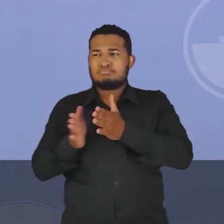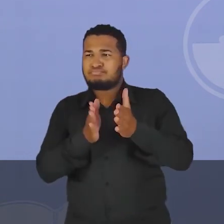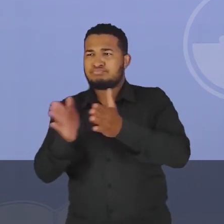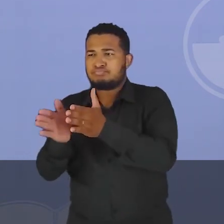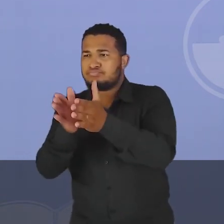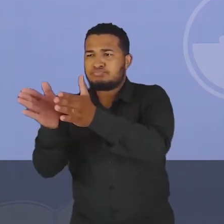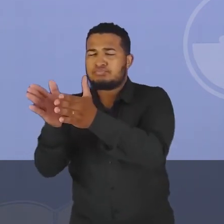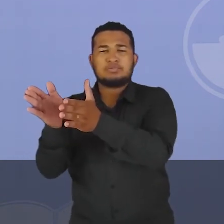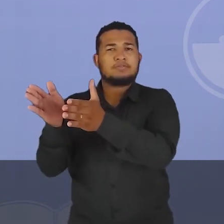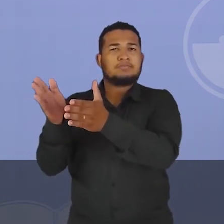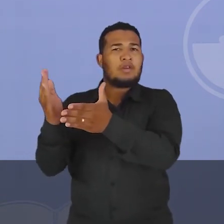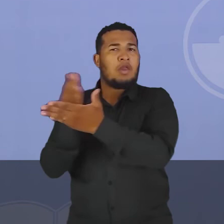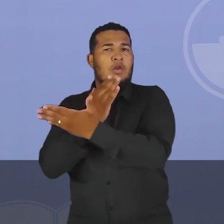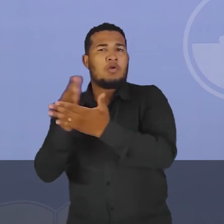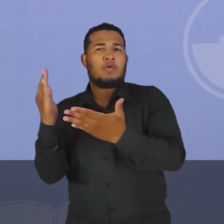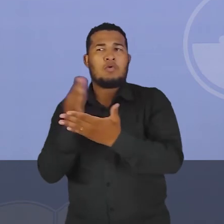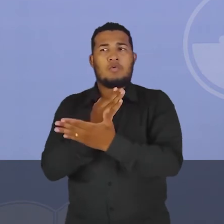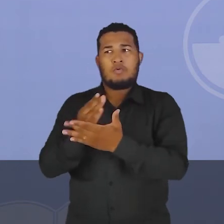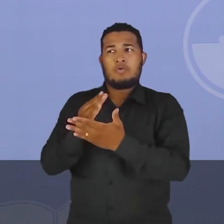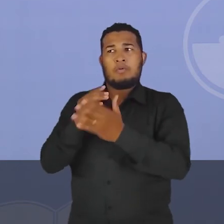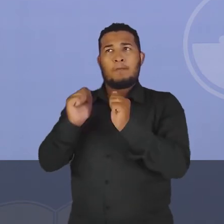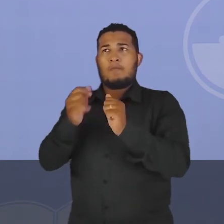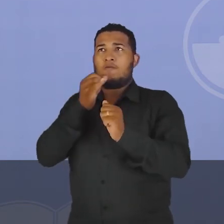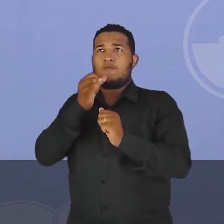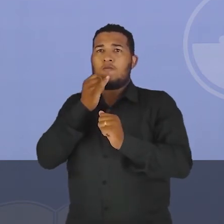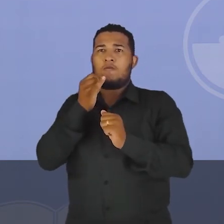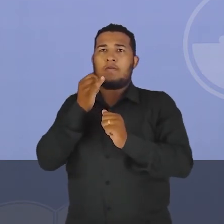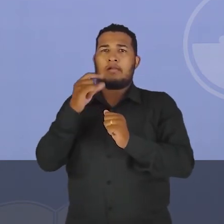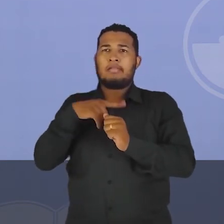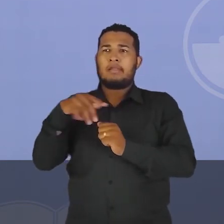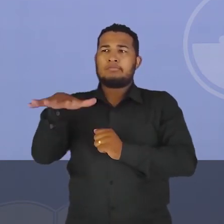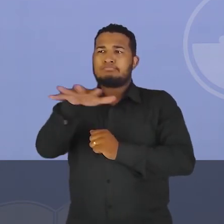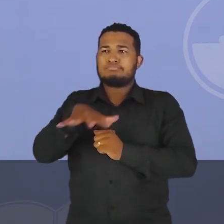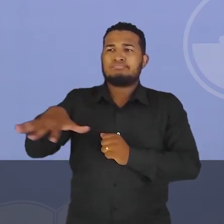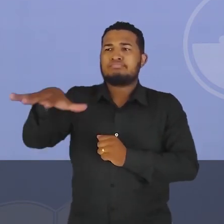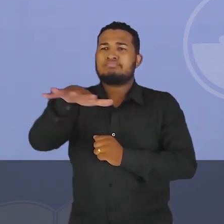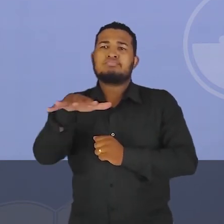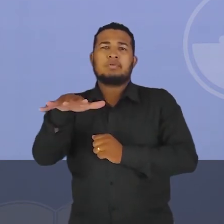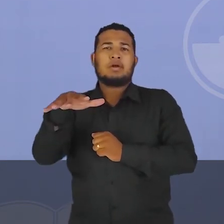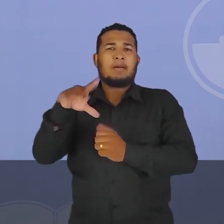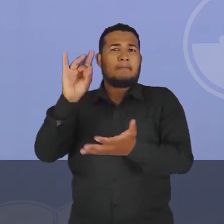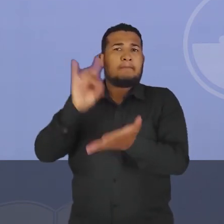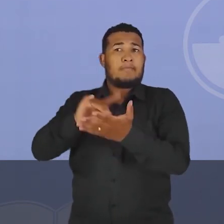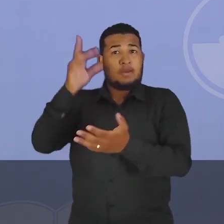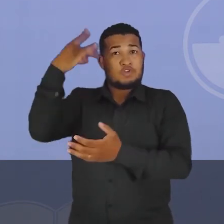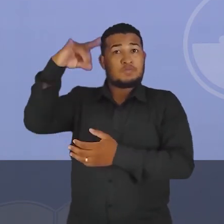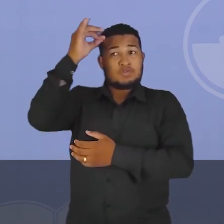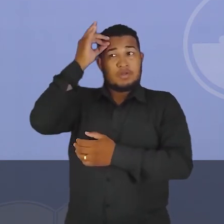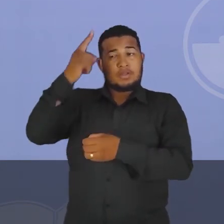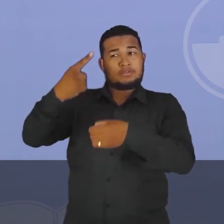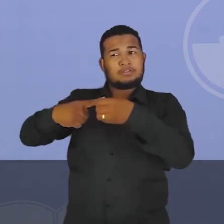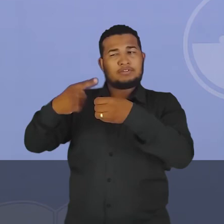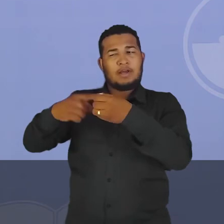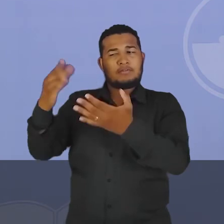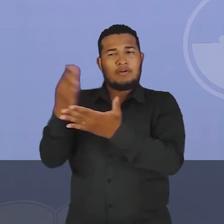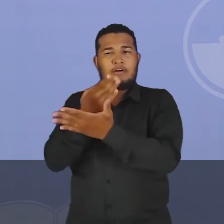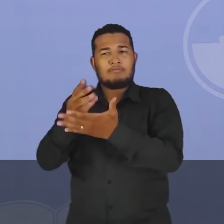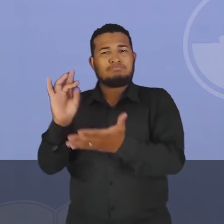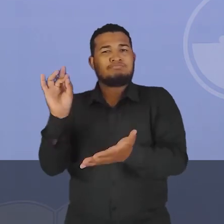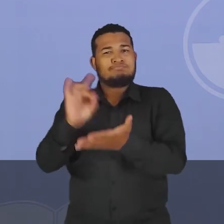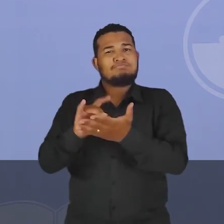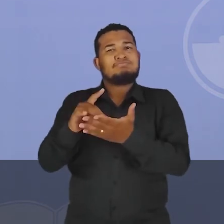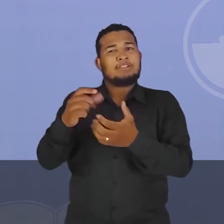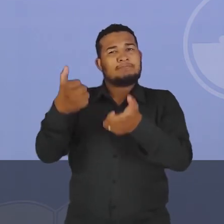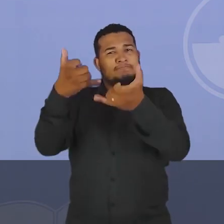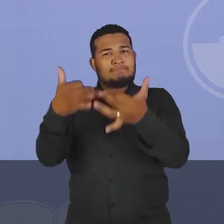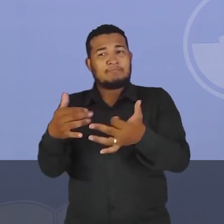teve alguns postos de quitação, como, por exemplo, na Vila de Campos, que na época pertencia ao Espírito Santo, também começou a vigorar, né? A gente está